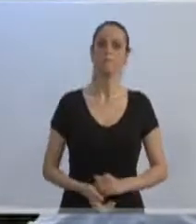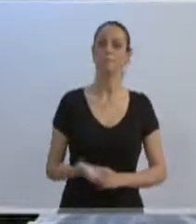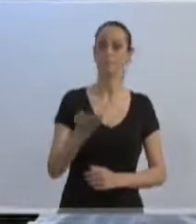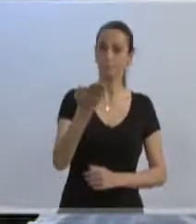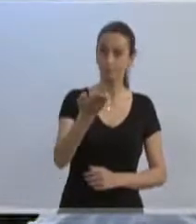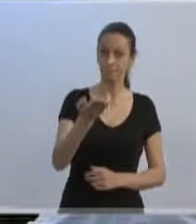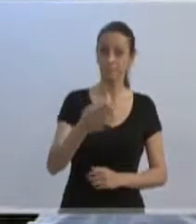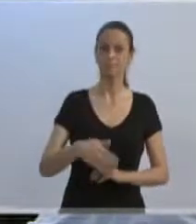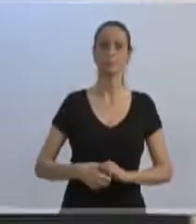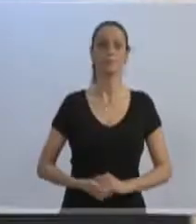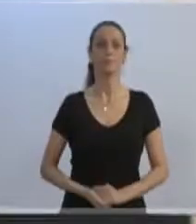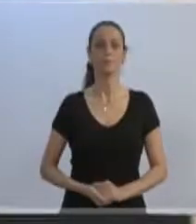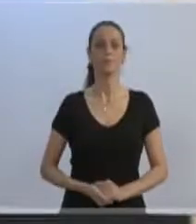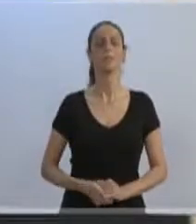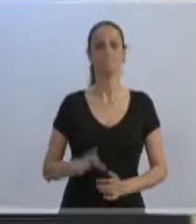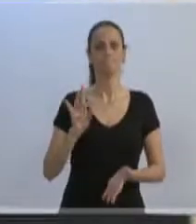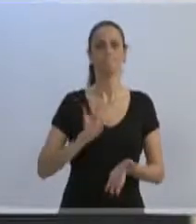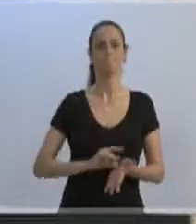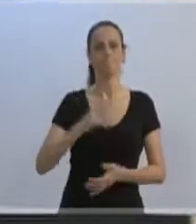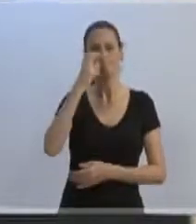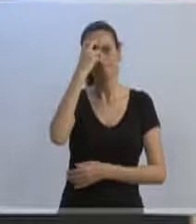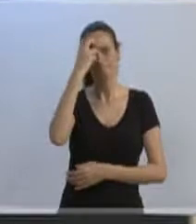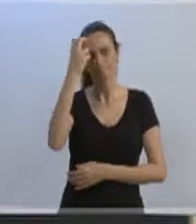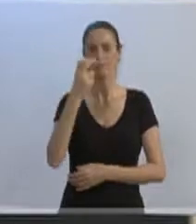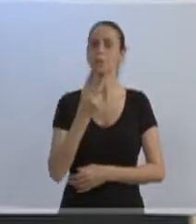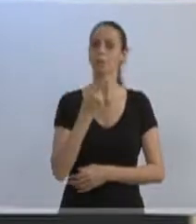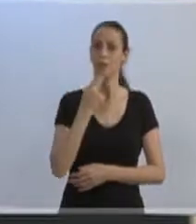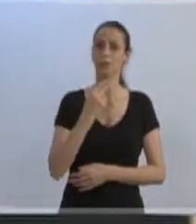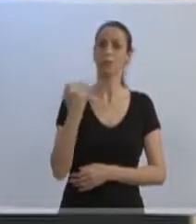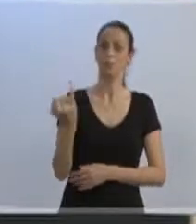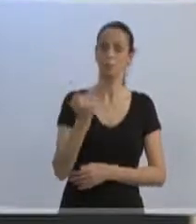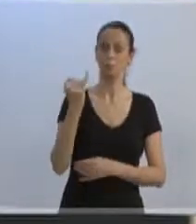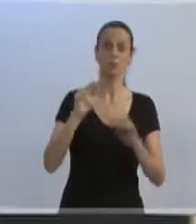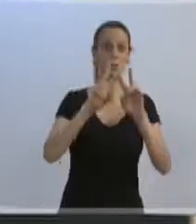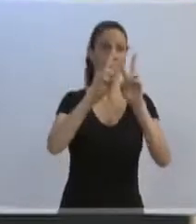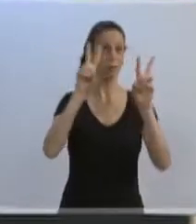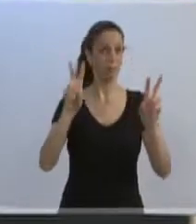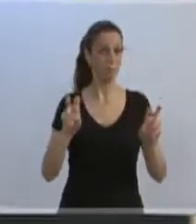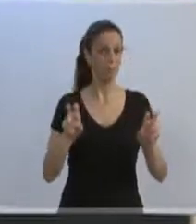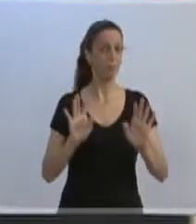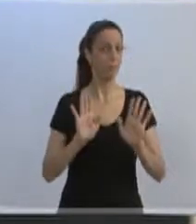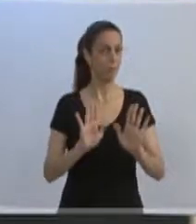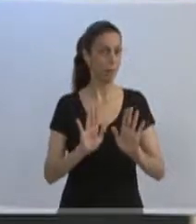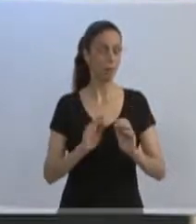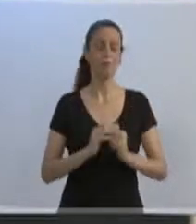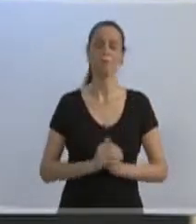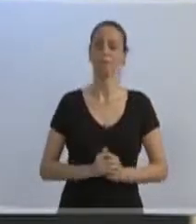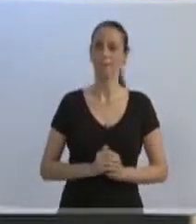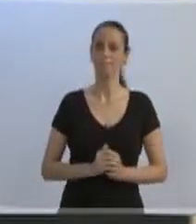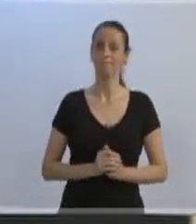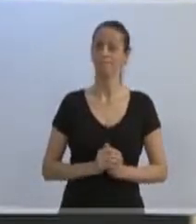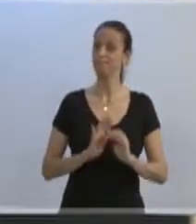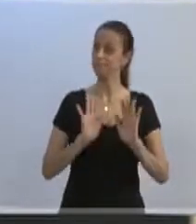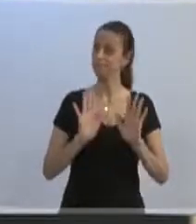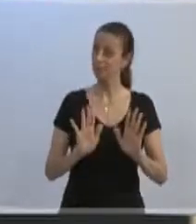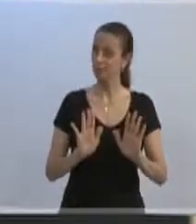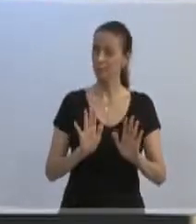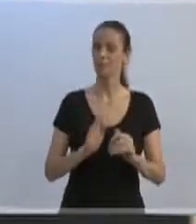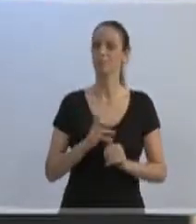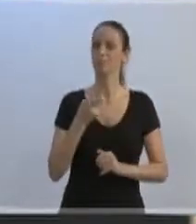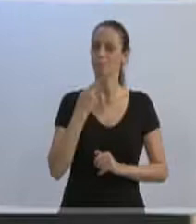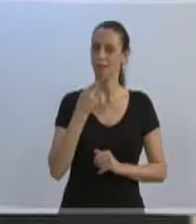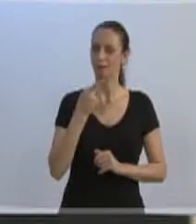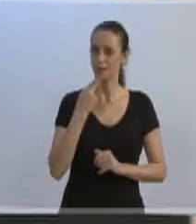tem sido muito inteligente trazer alguns assuntos importantes na sac vereador nalin na verdade elementar de que